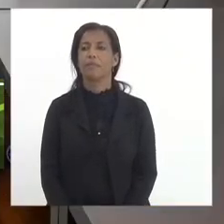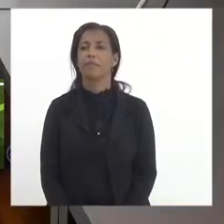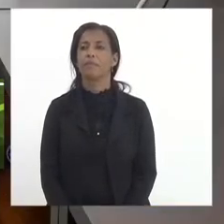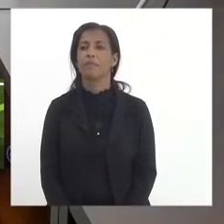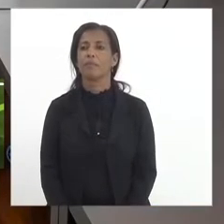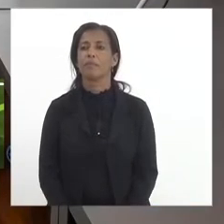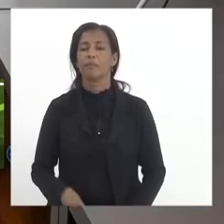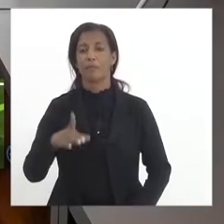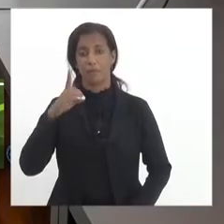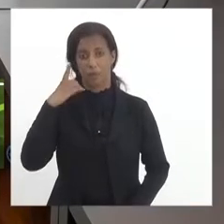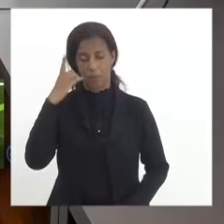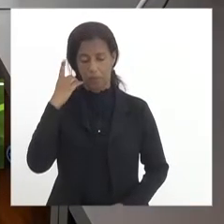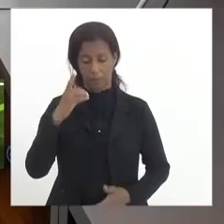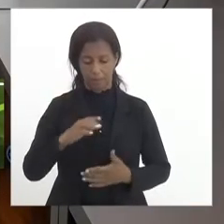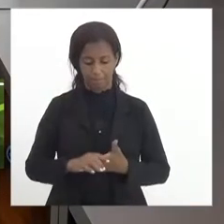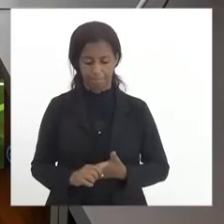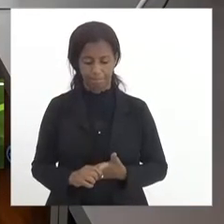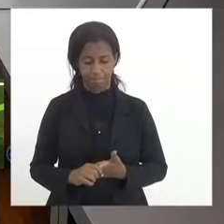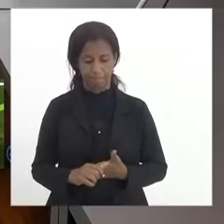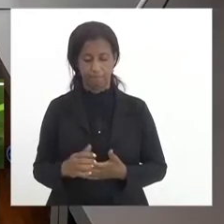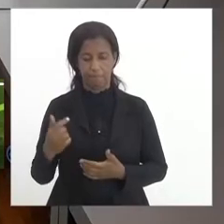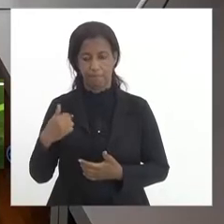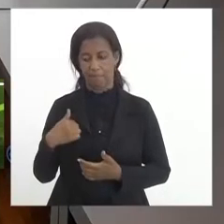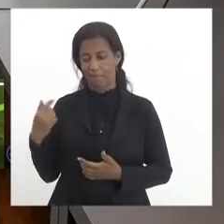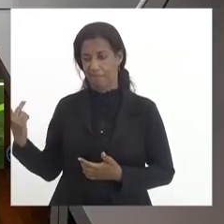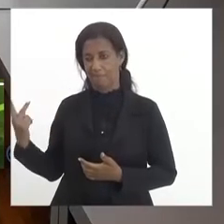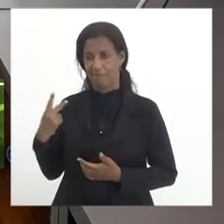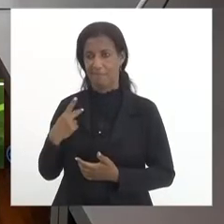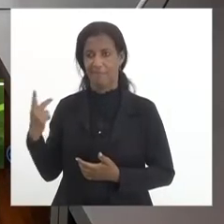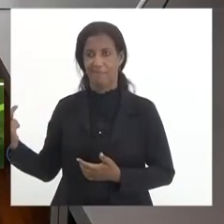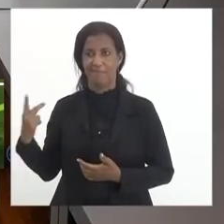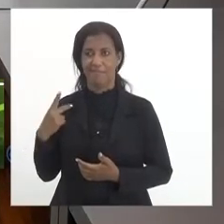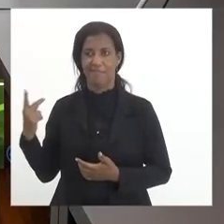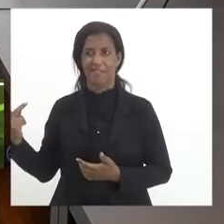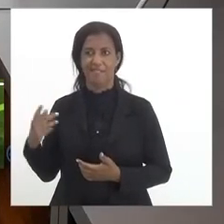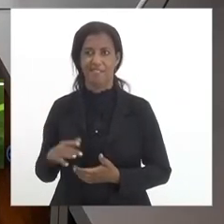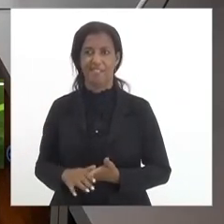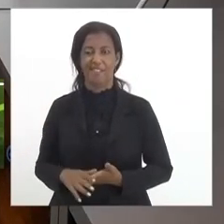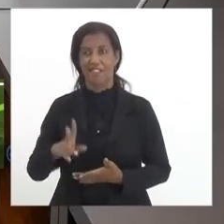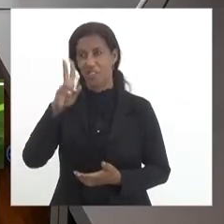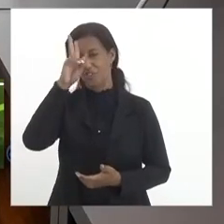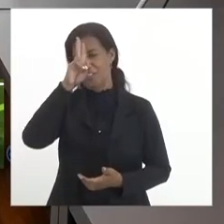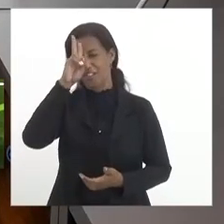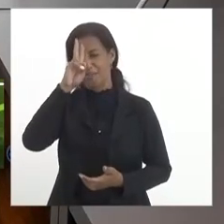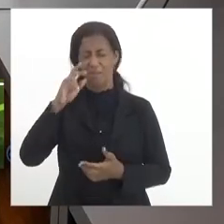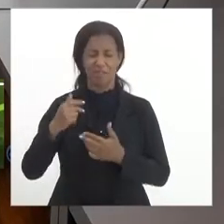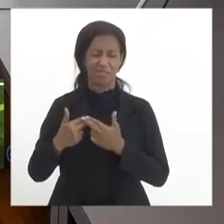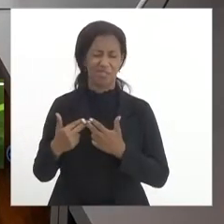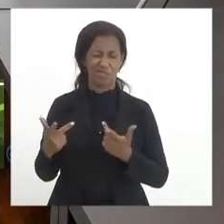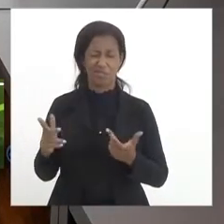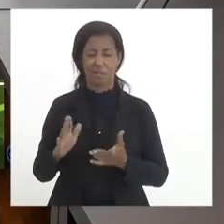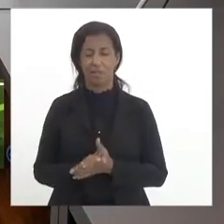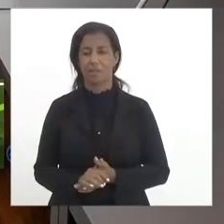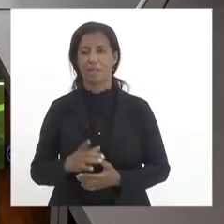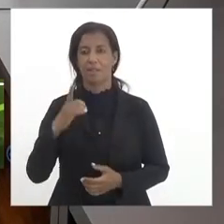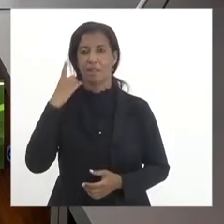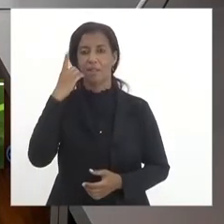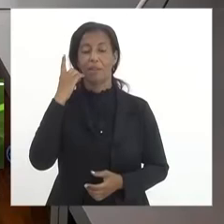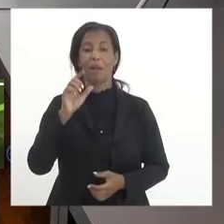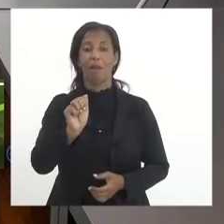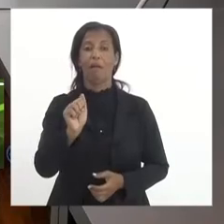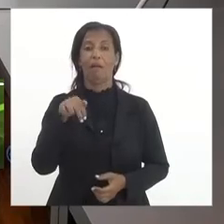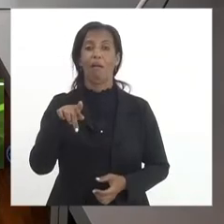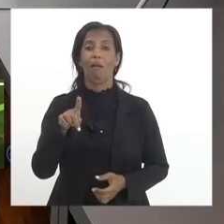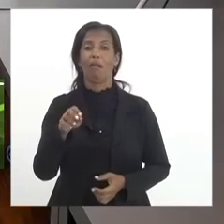Eu e a Morinha aqui, cacuete de advogado é um problemão, porque a gente às vezes fica lembrando de certas coisas, mas o deputado Anderson